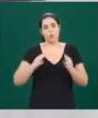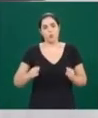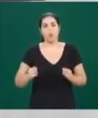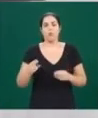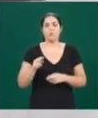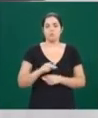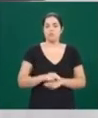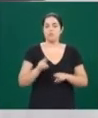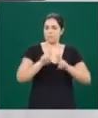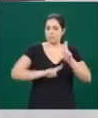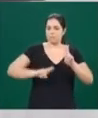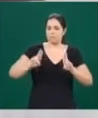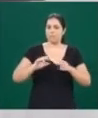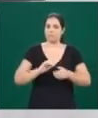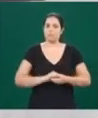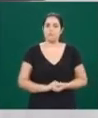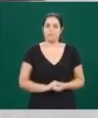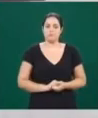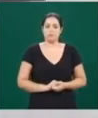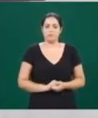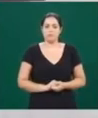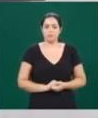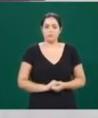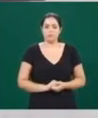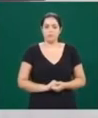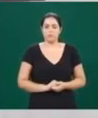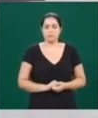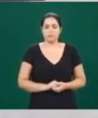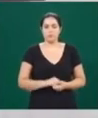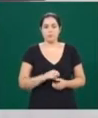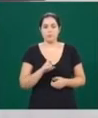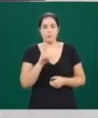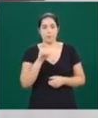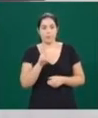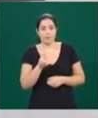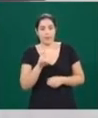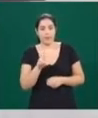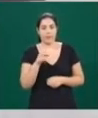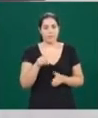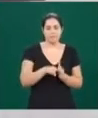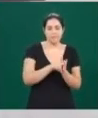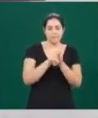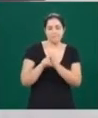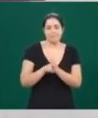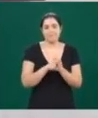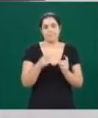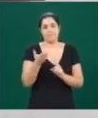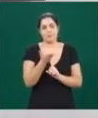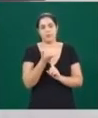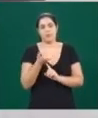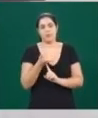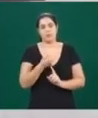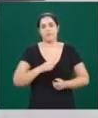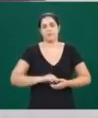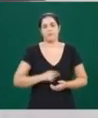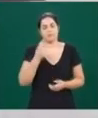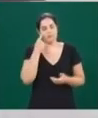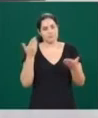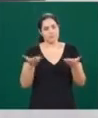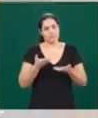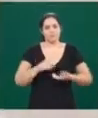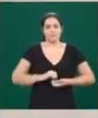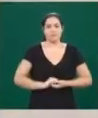arte da ufu é exposição cinco abordagens da pesquisa em artes visuais os detalhes com a repórter daniela